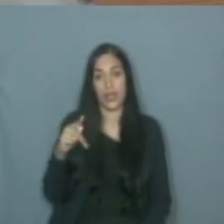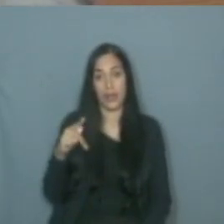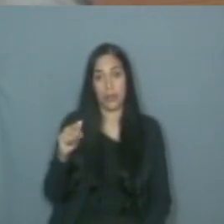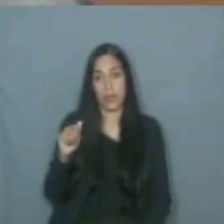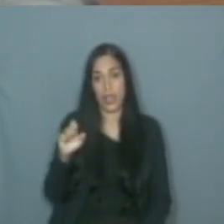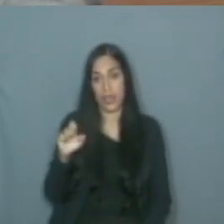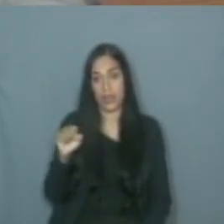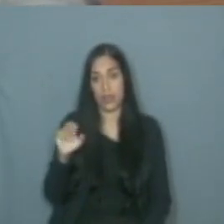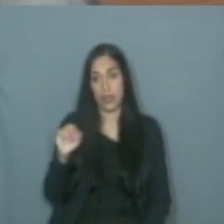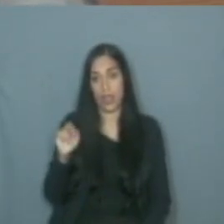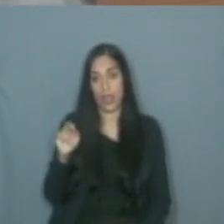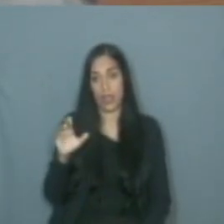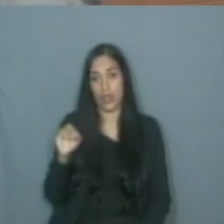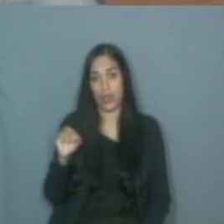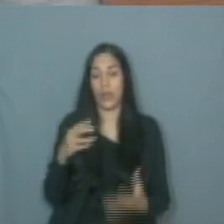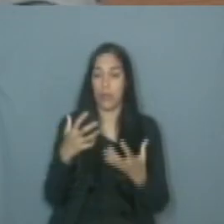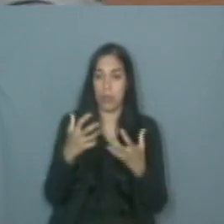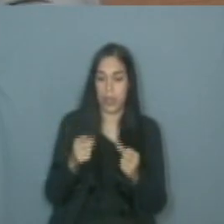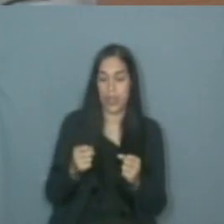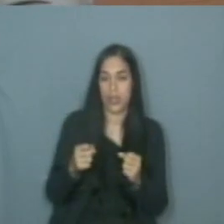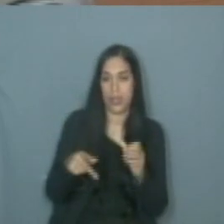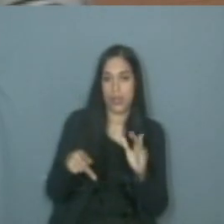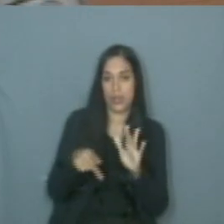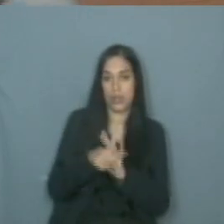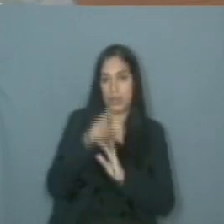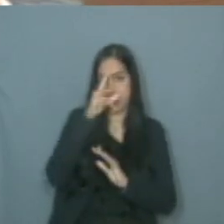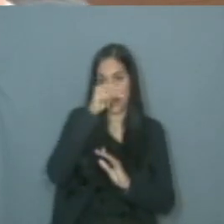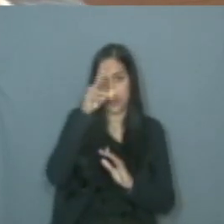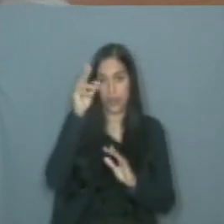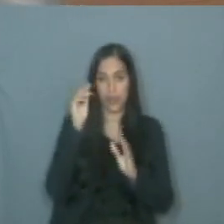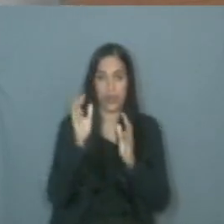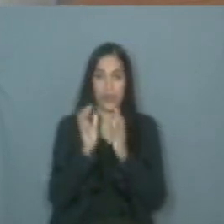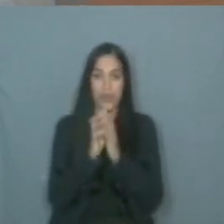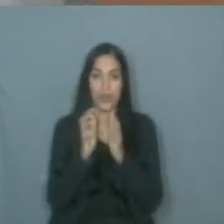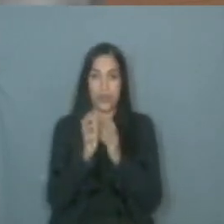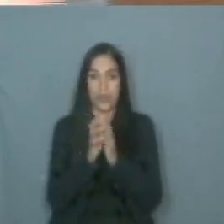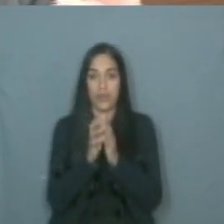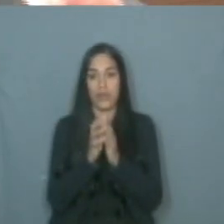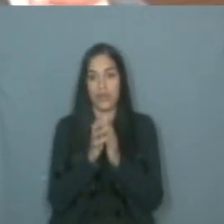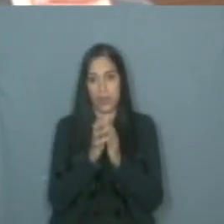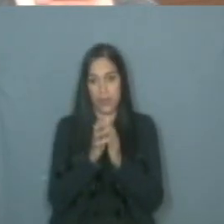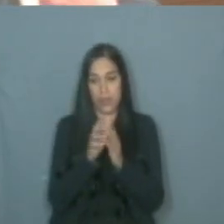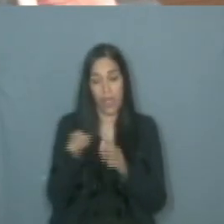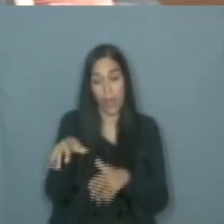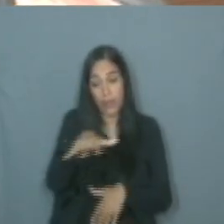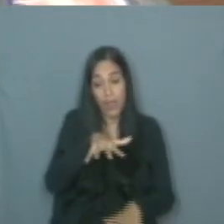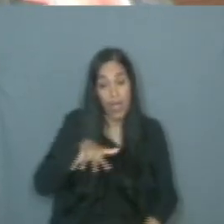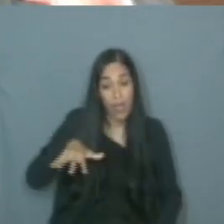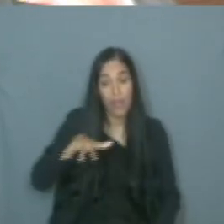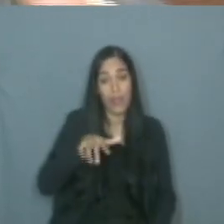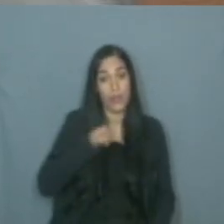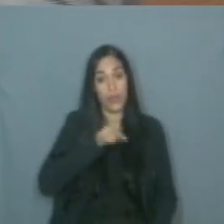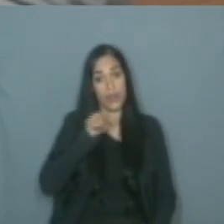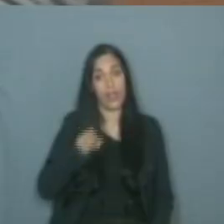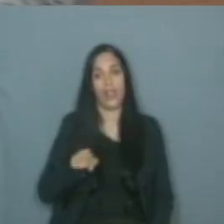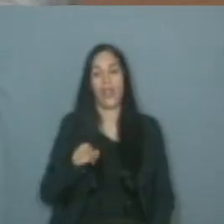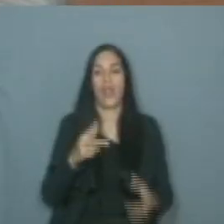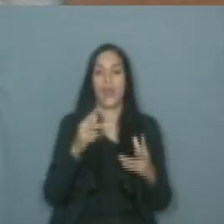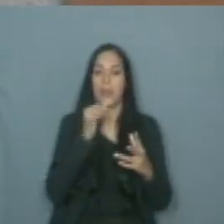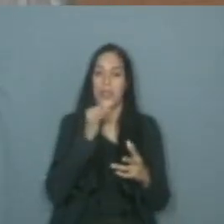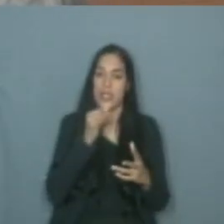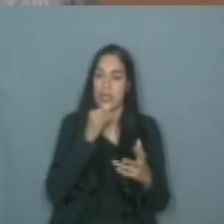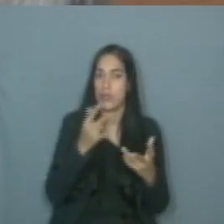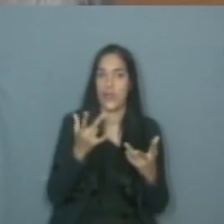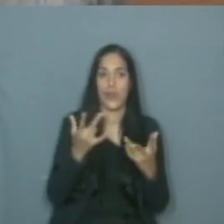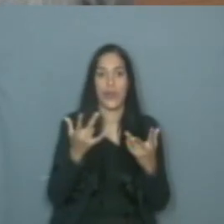pertence à Prefeitura do Recife. É um terreno que está lá servindo de boca de fumo. Não existe